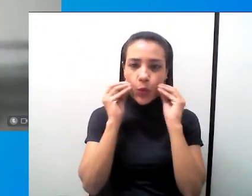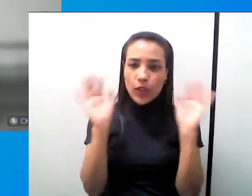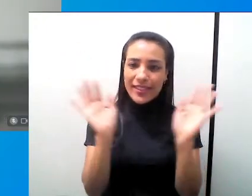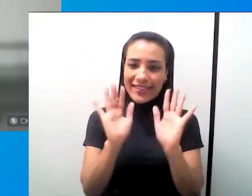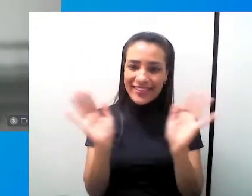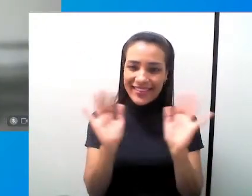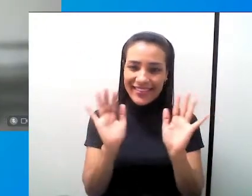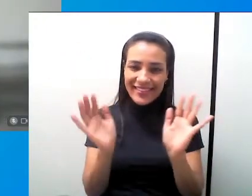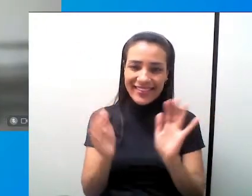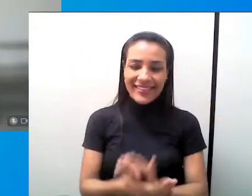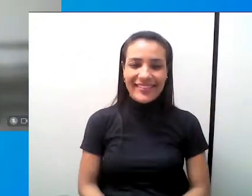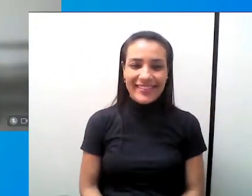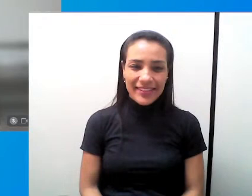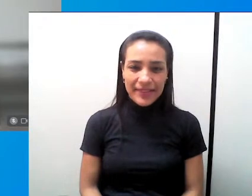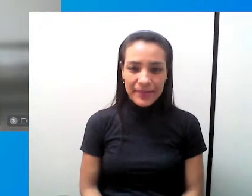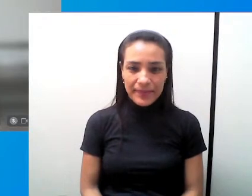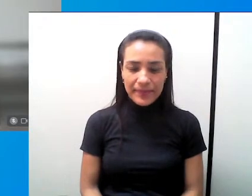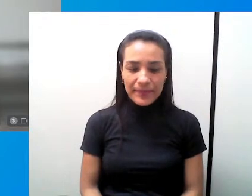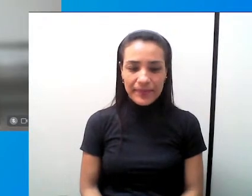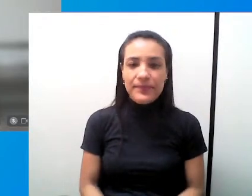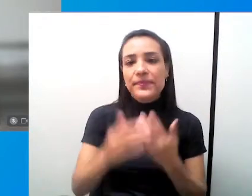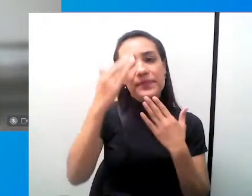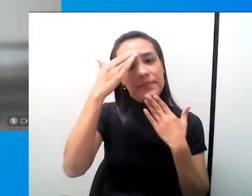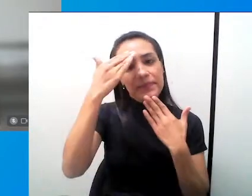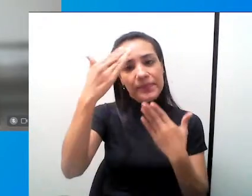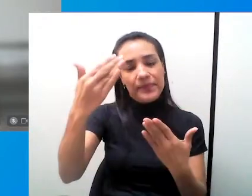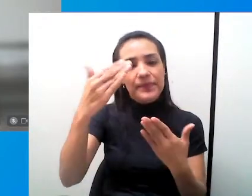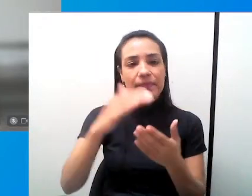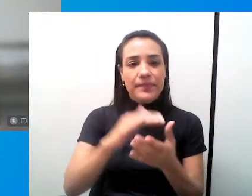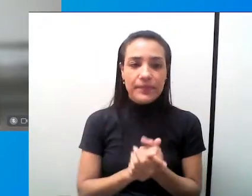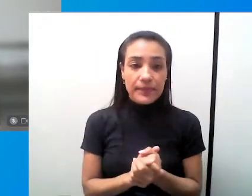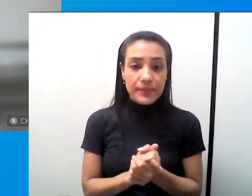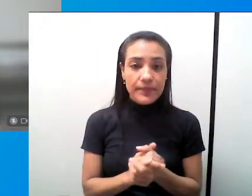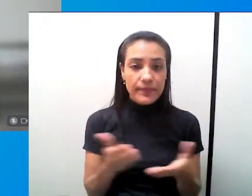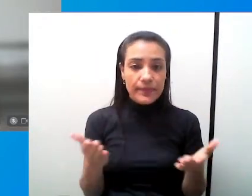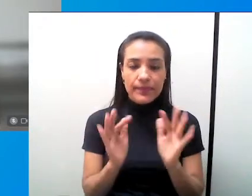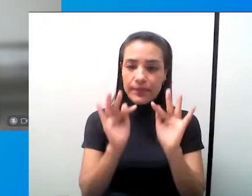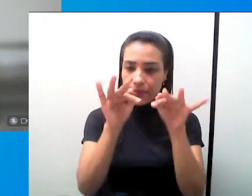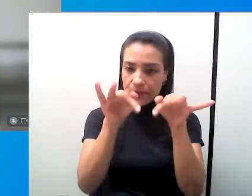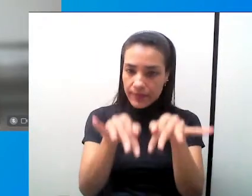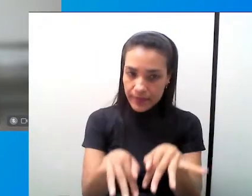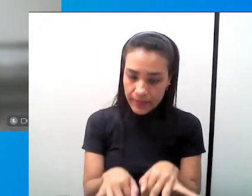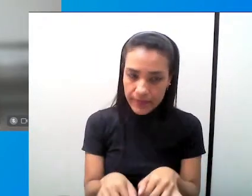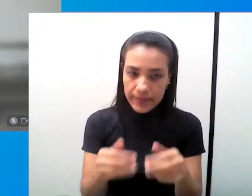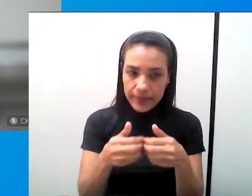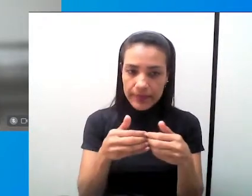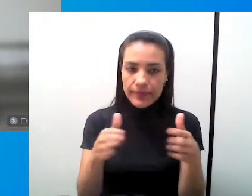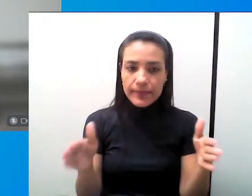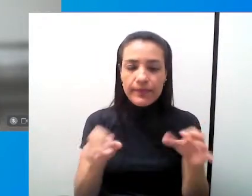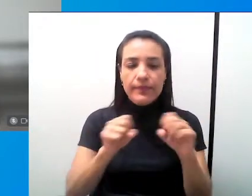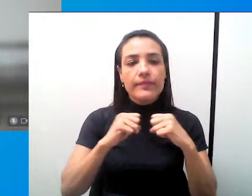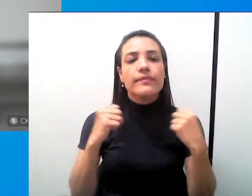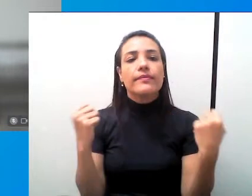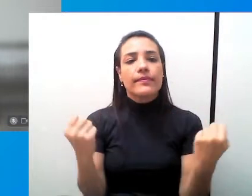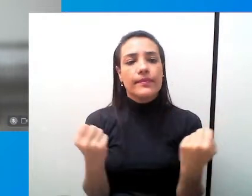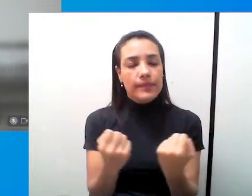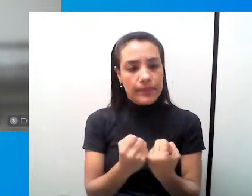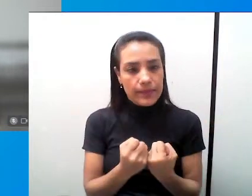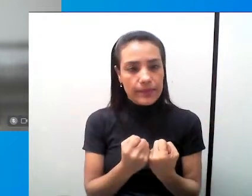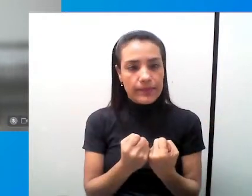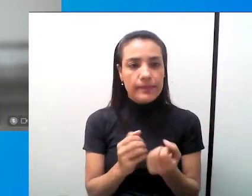Obrigada, professora Rosana. Então, nesse momento, nós encerramos a abertura do Seminário de Curricularização da Extensão do